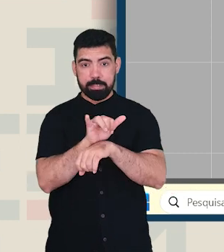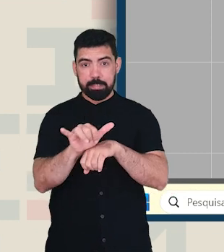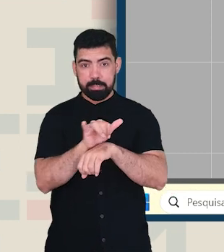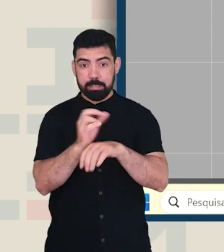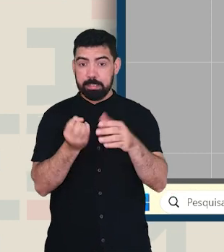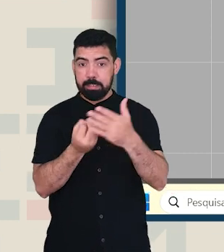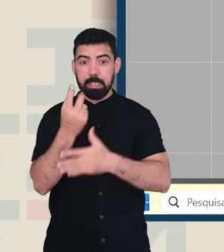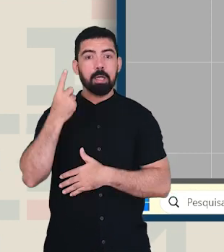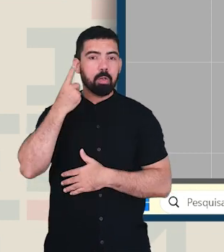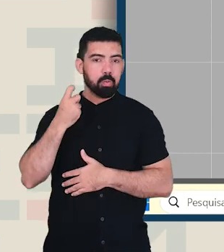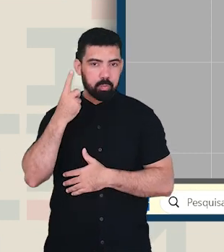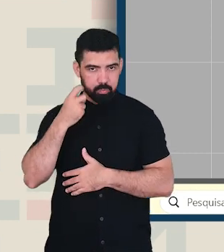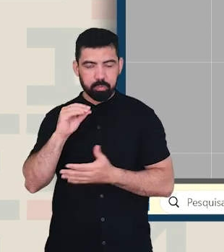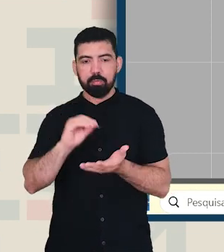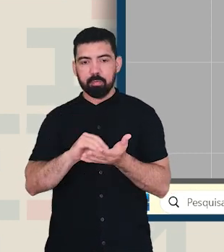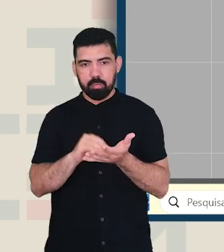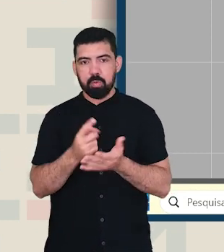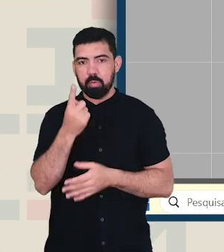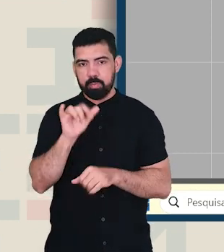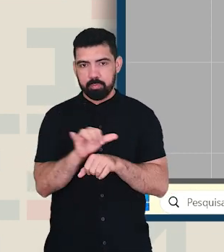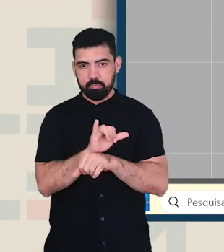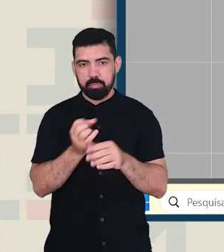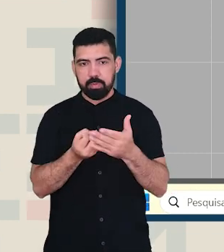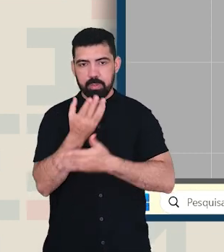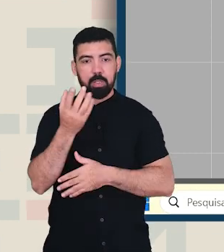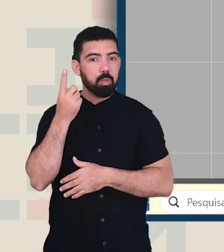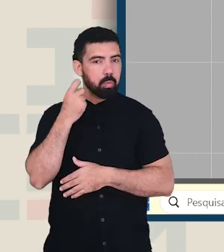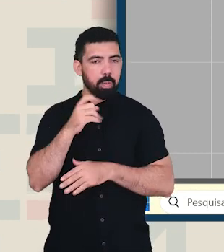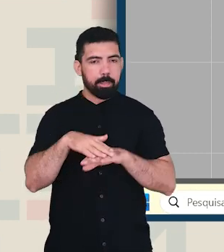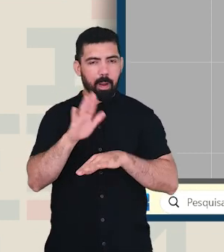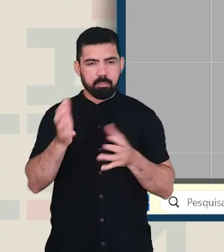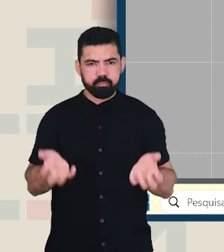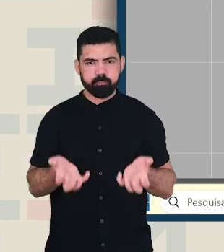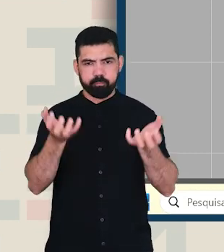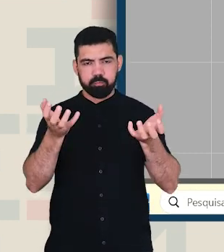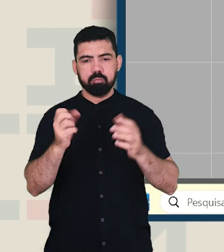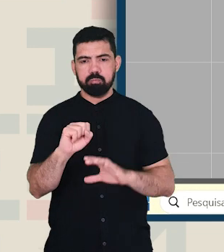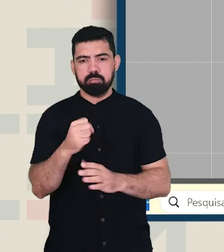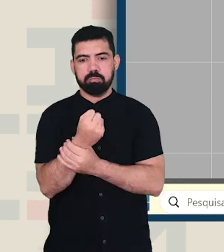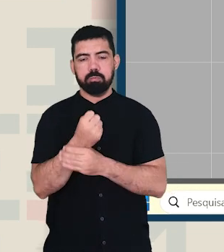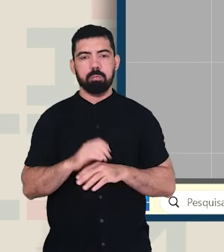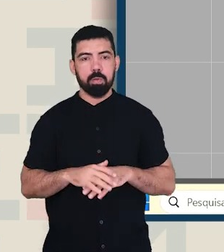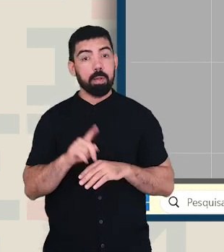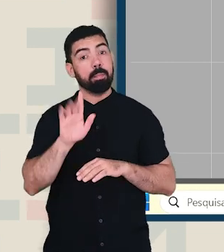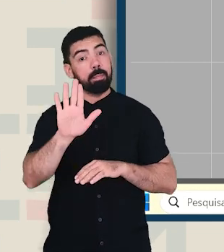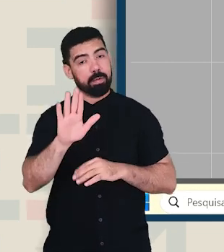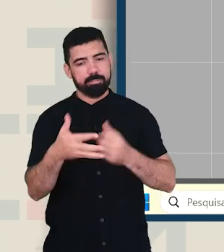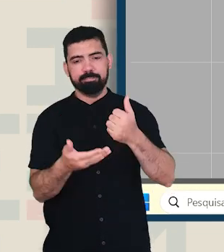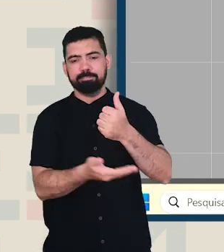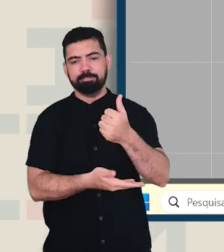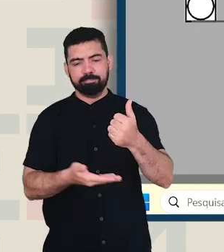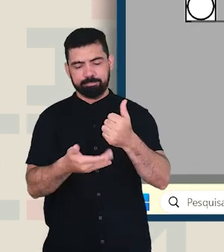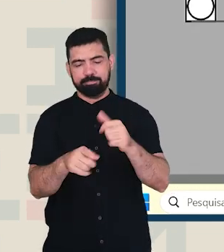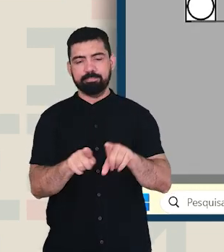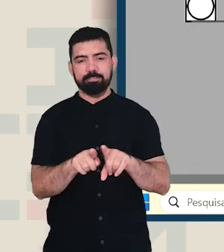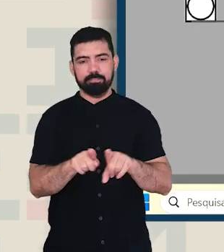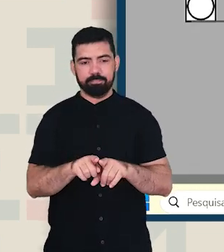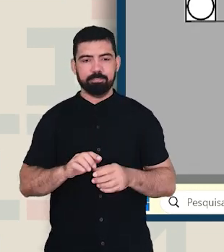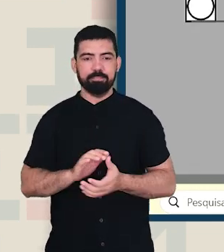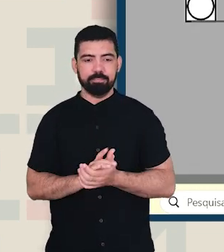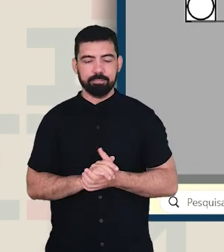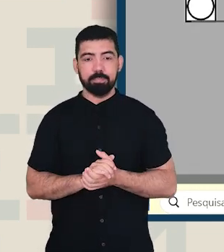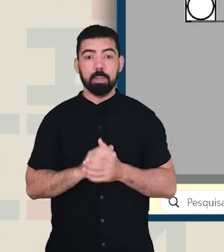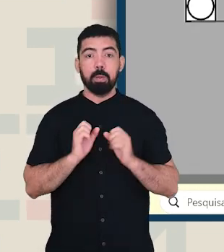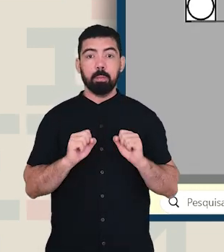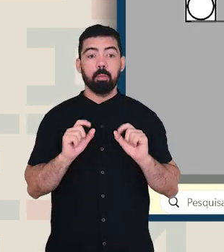produzir sons mais ricos, que é uma das mais básicas e